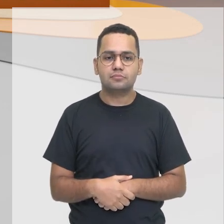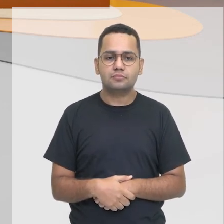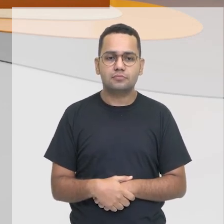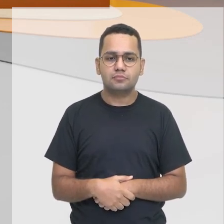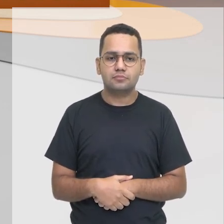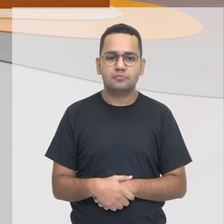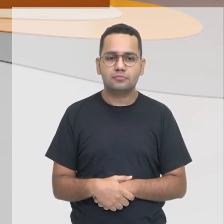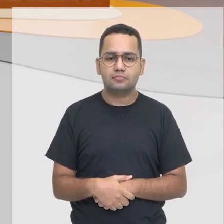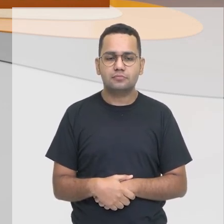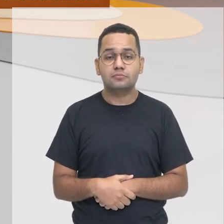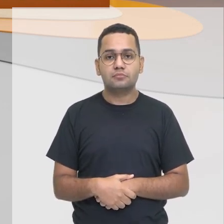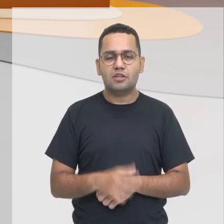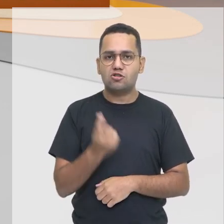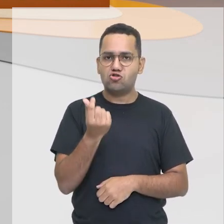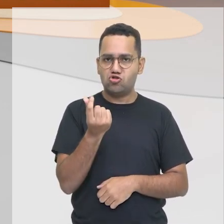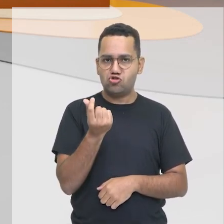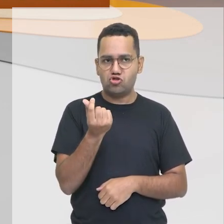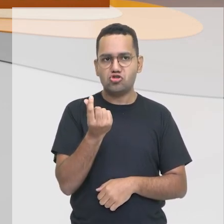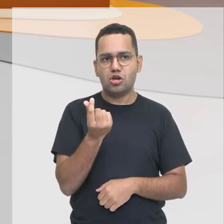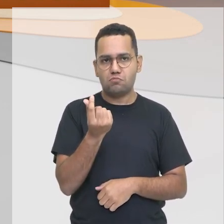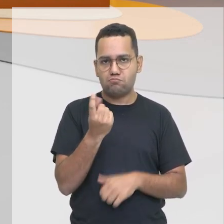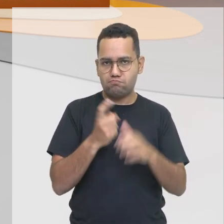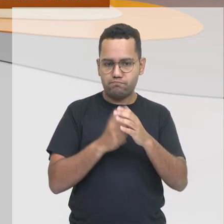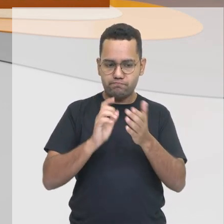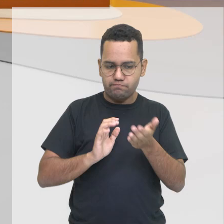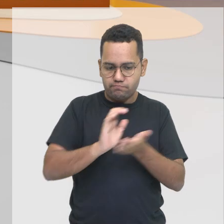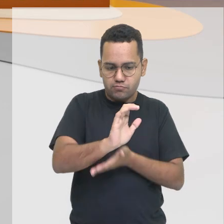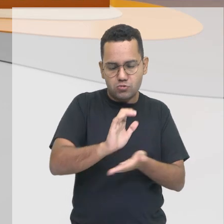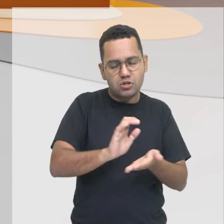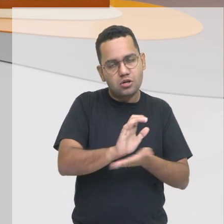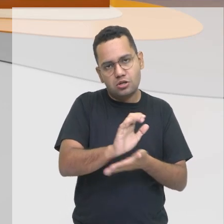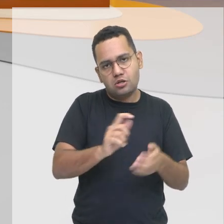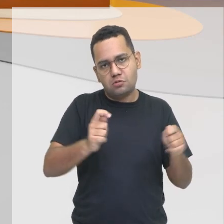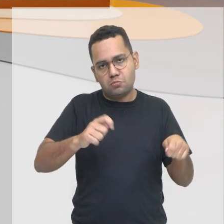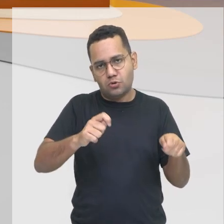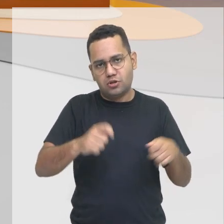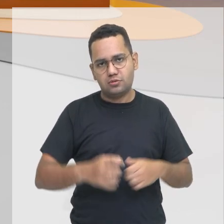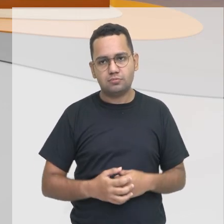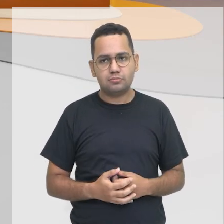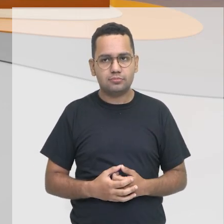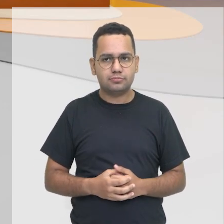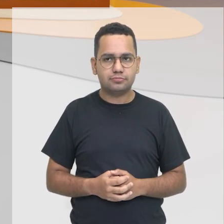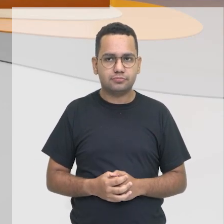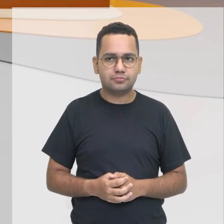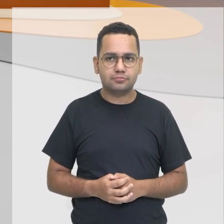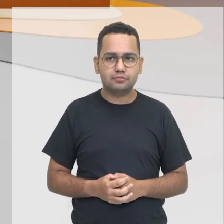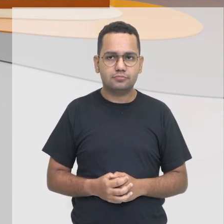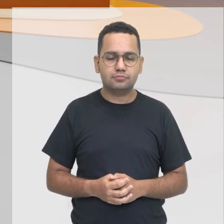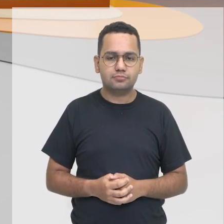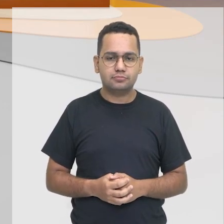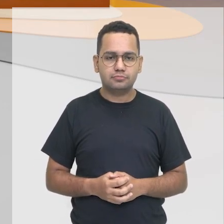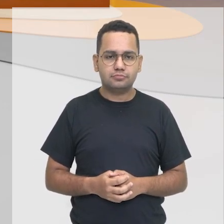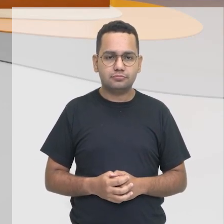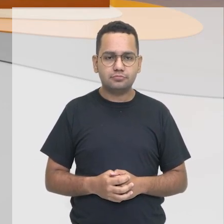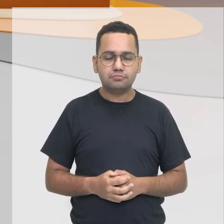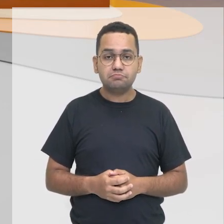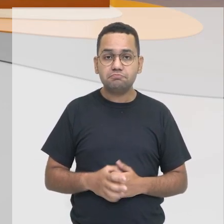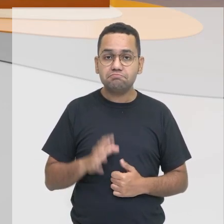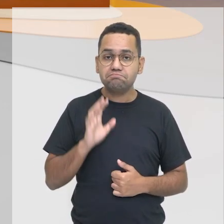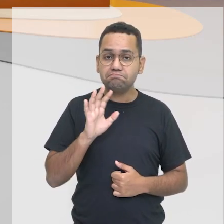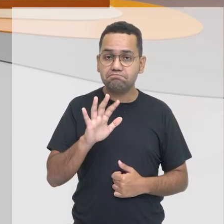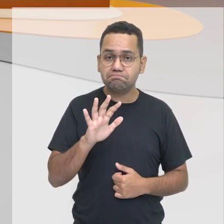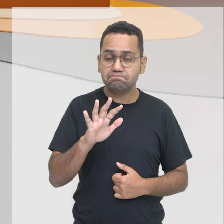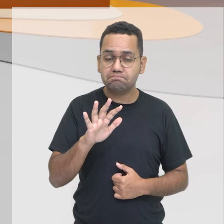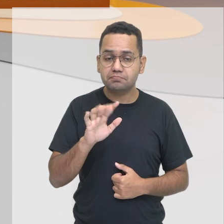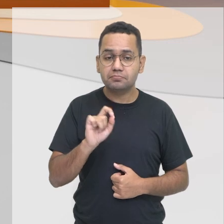estímulo de crédito para financiar a agricultura dessas regiões. E essa agricultura tinha como prioridade